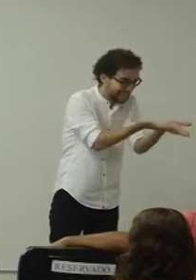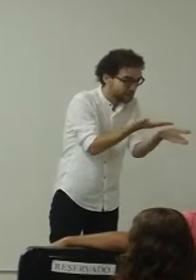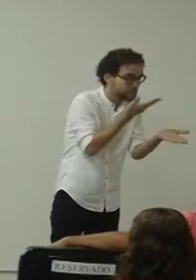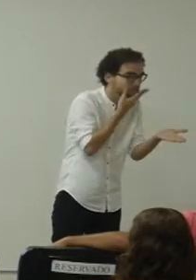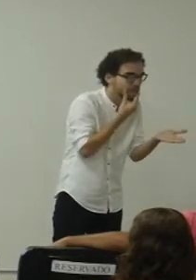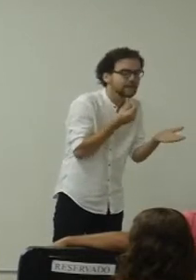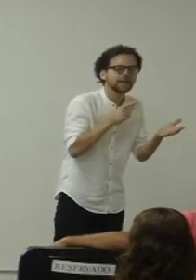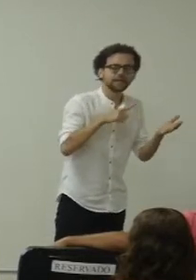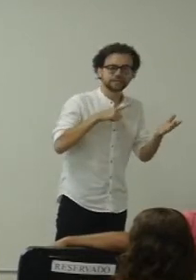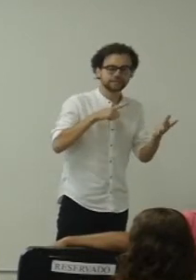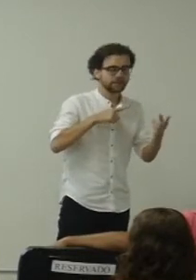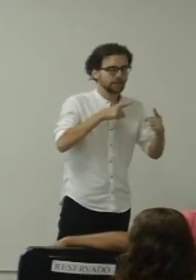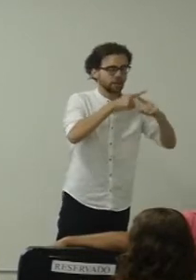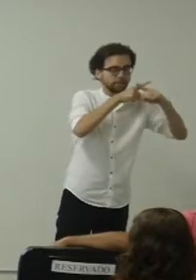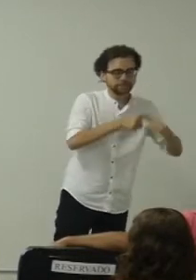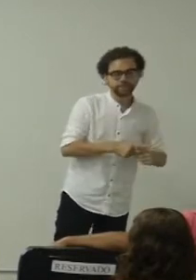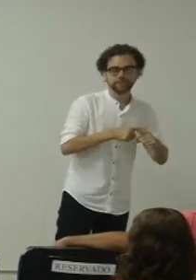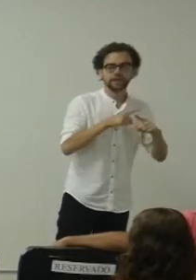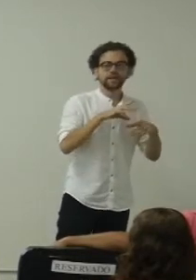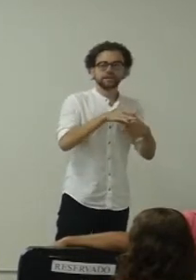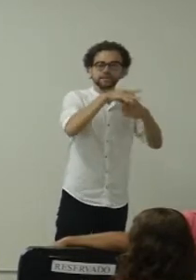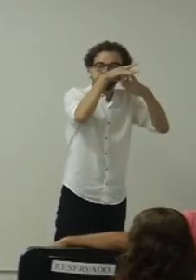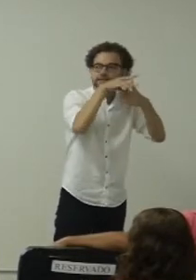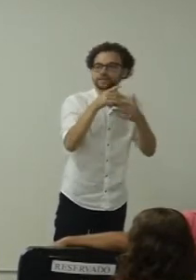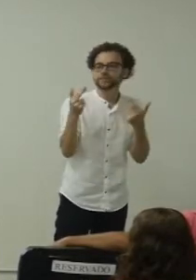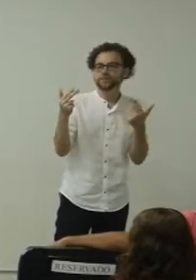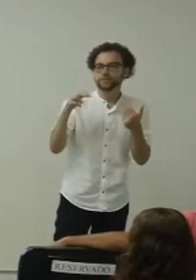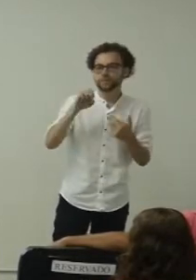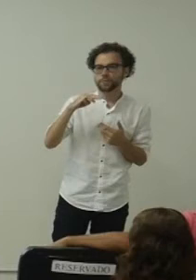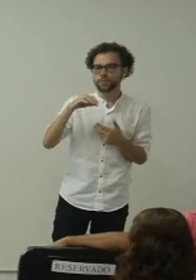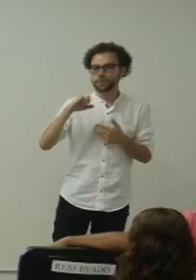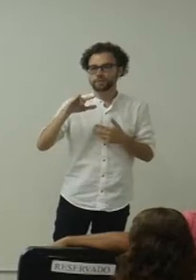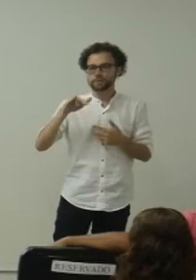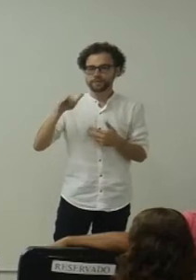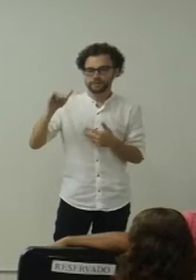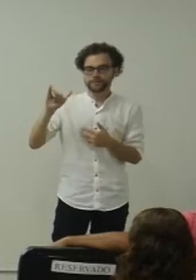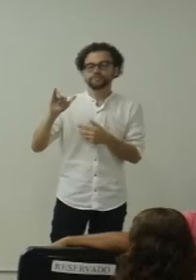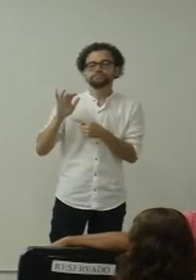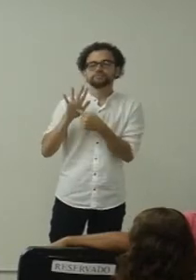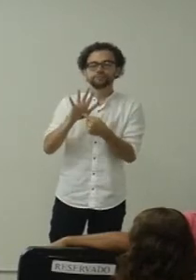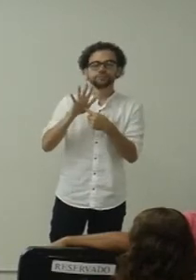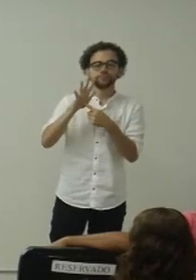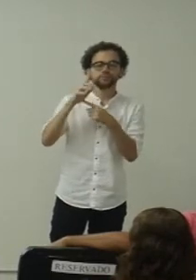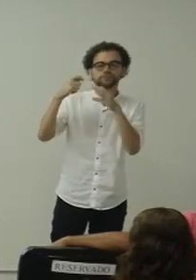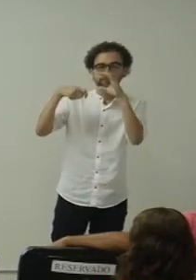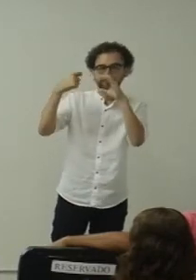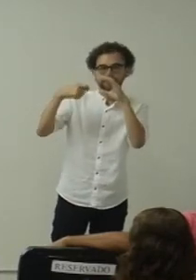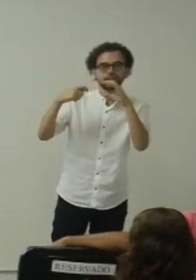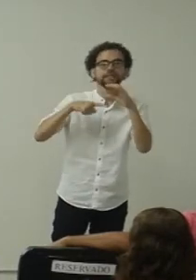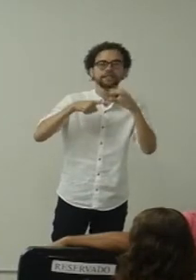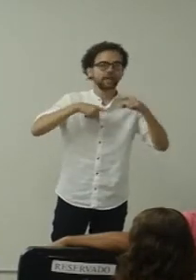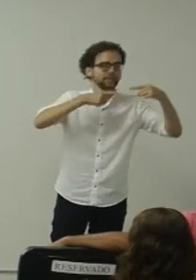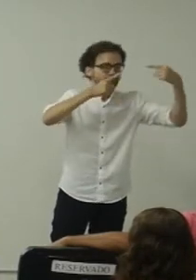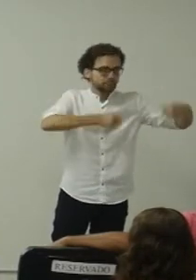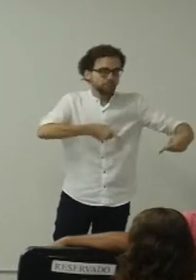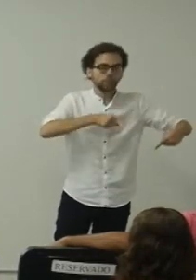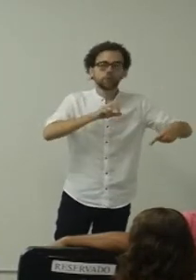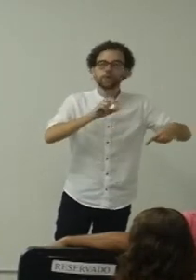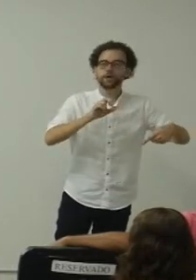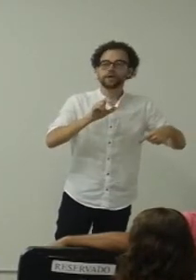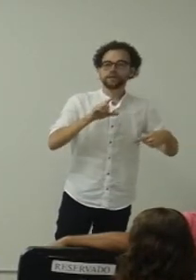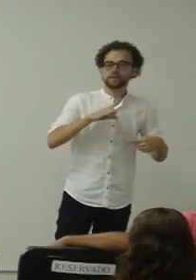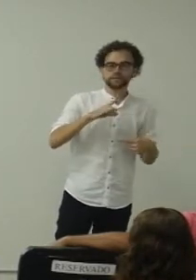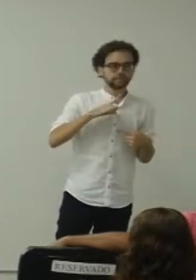envolvem competitividade, liderança, igual o vídeo que a Emily trouxe. Envolve o quê? Disputa,